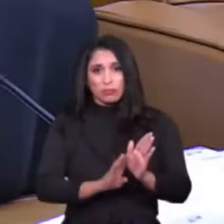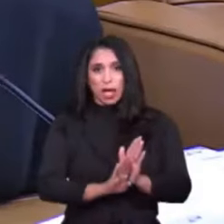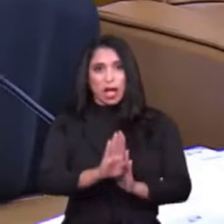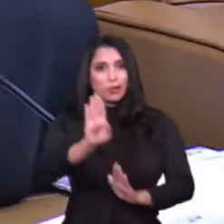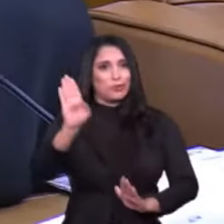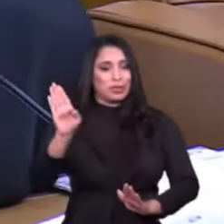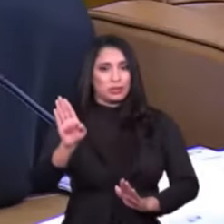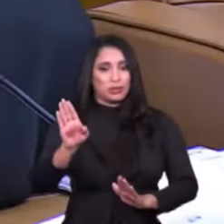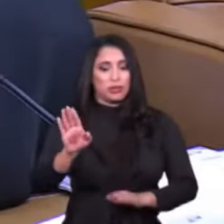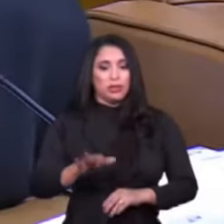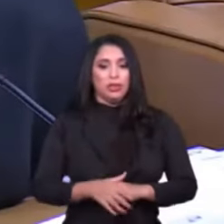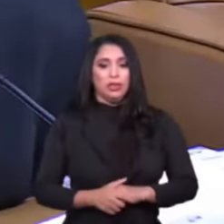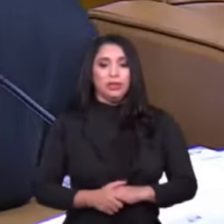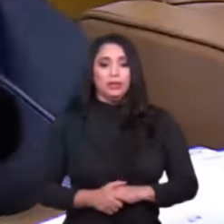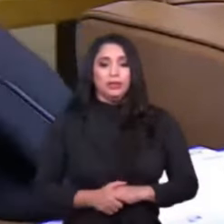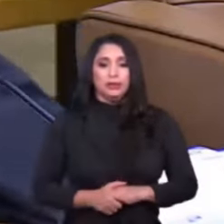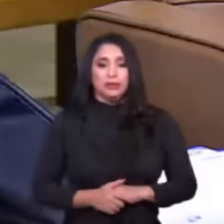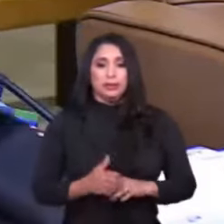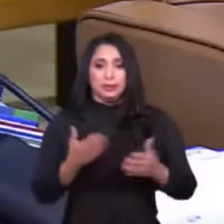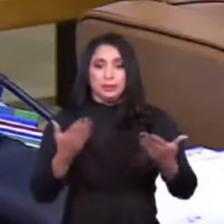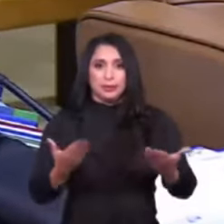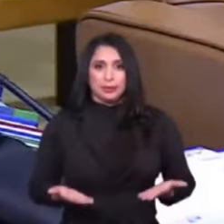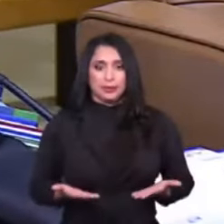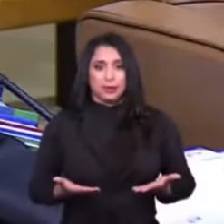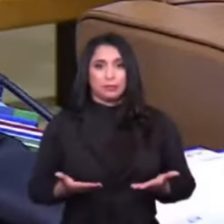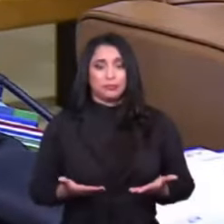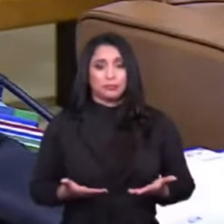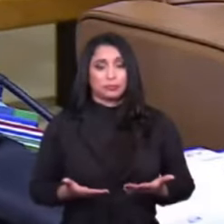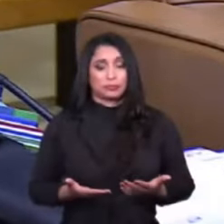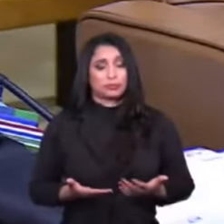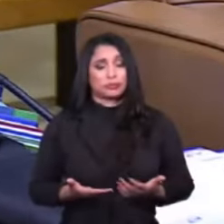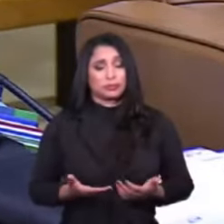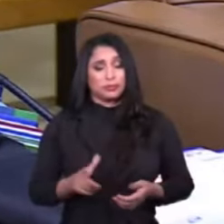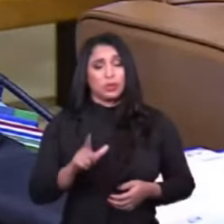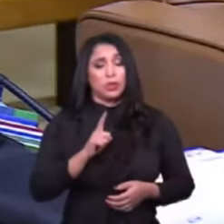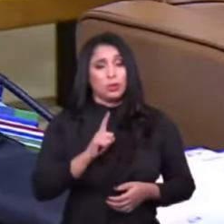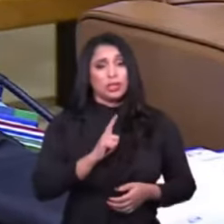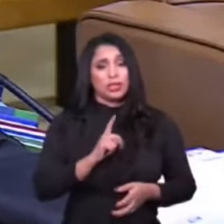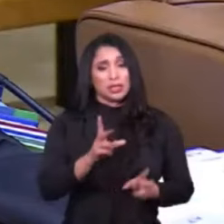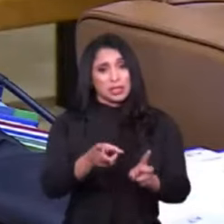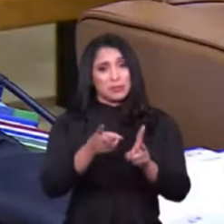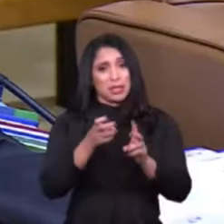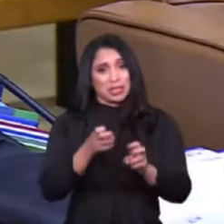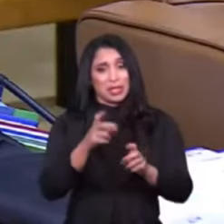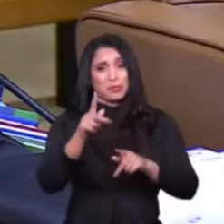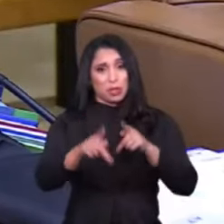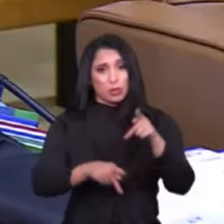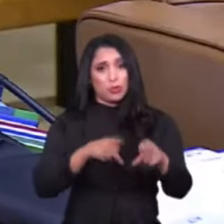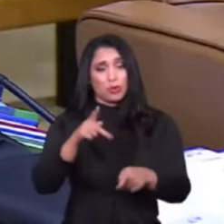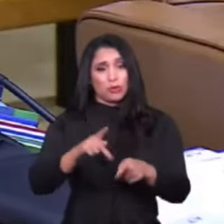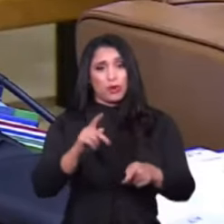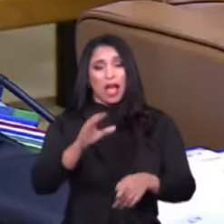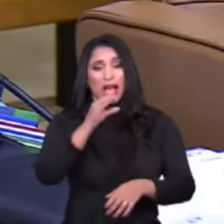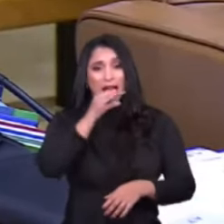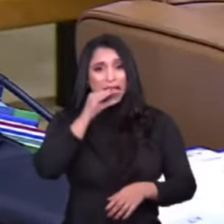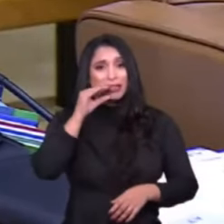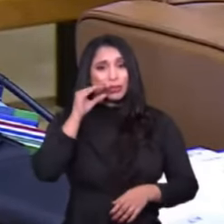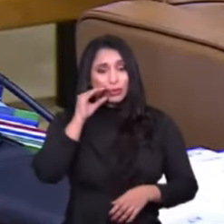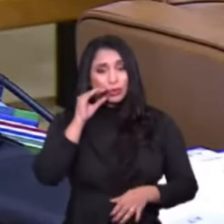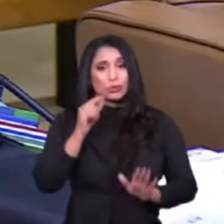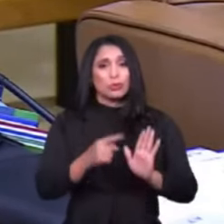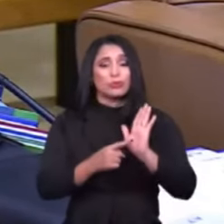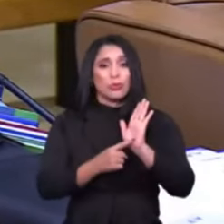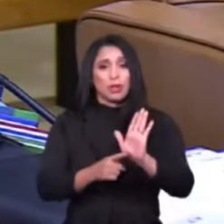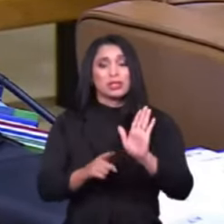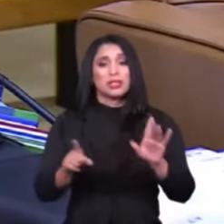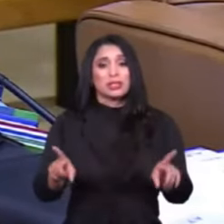geral, a tendência de aumento do uso da cannabis entre a população adulta também se reflete no